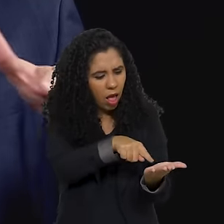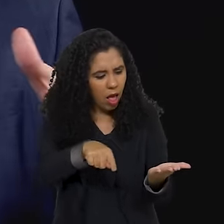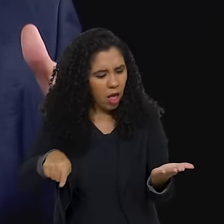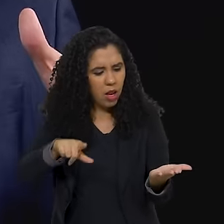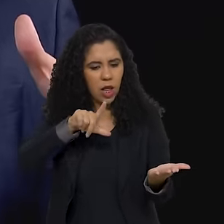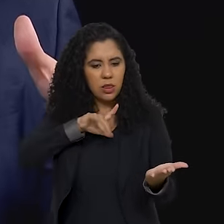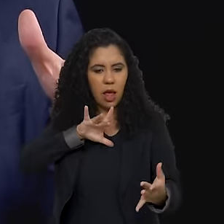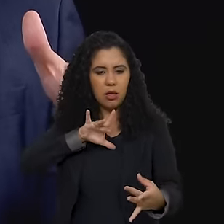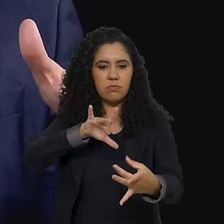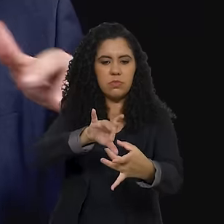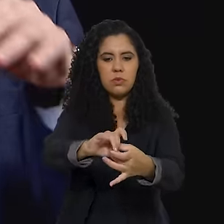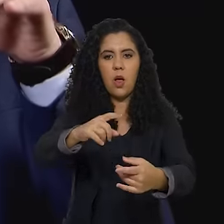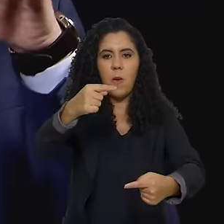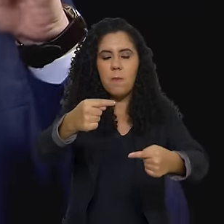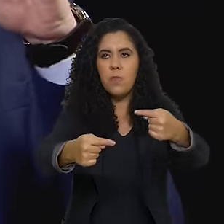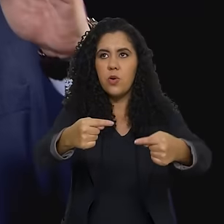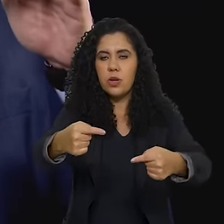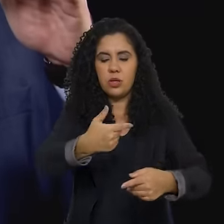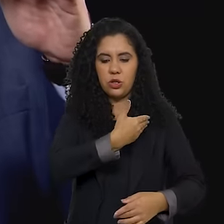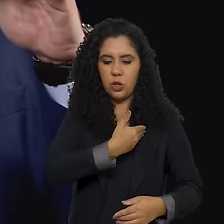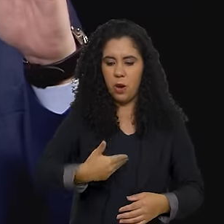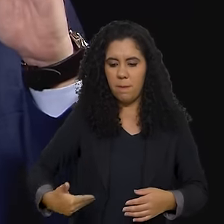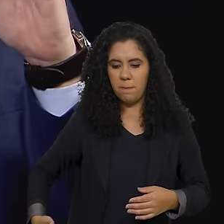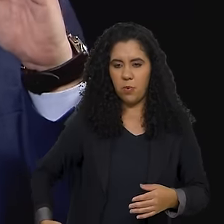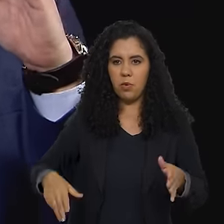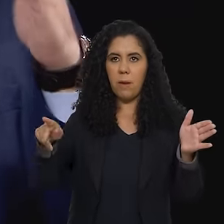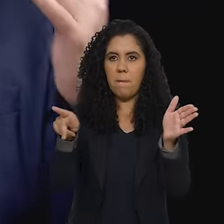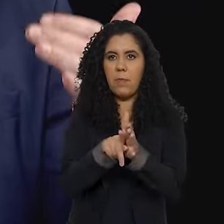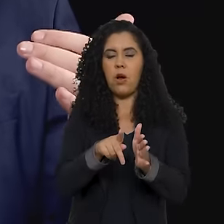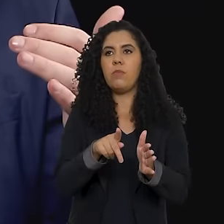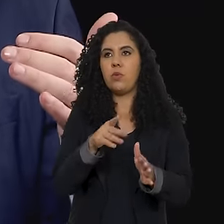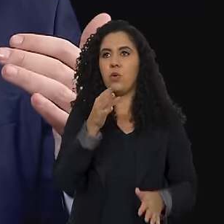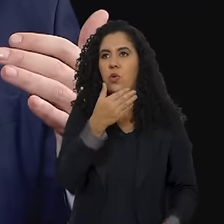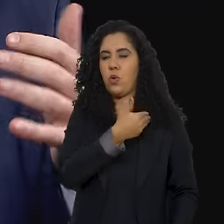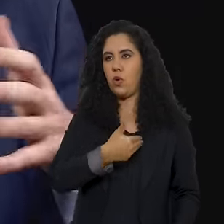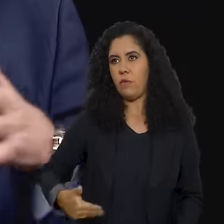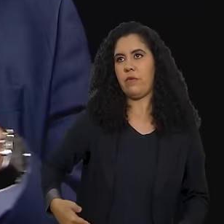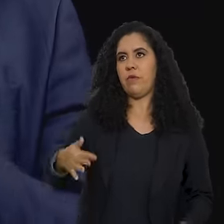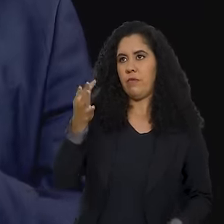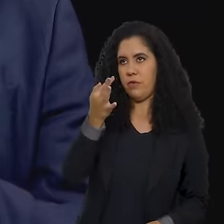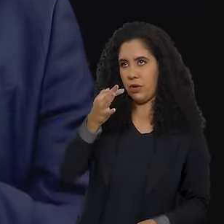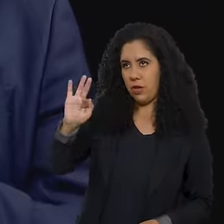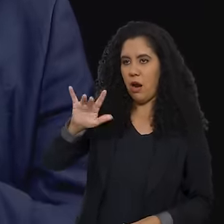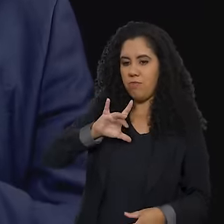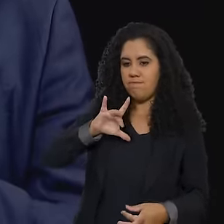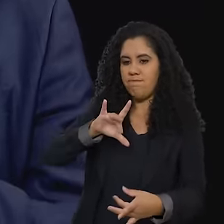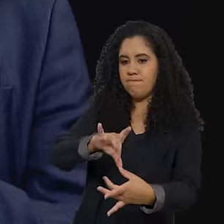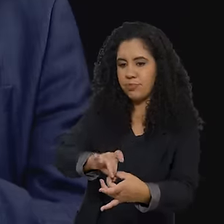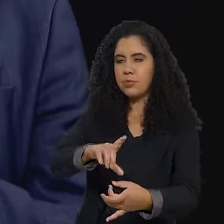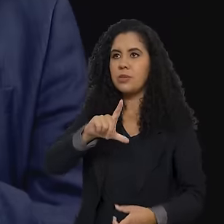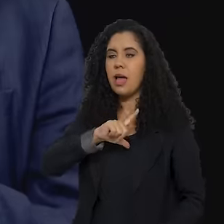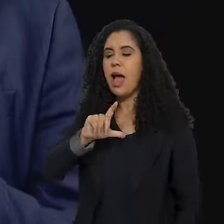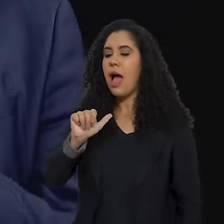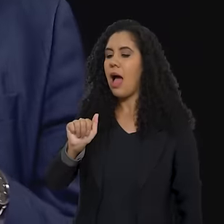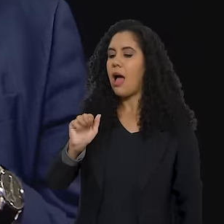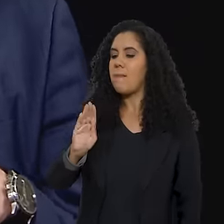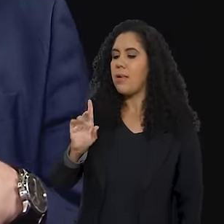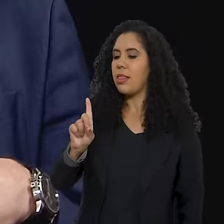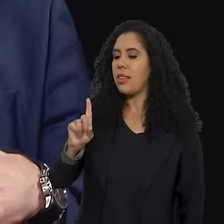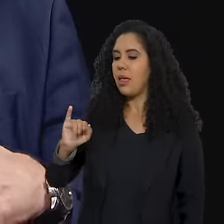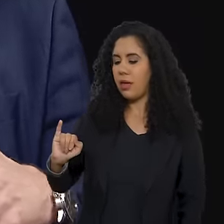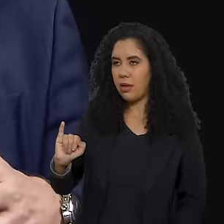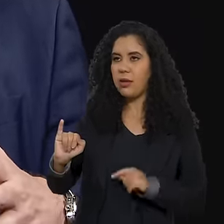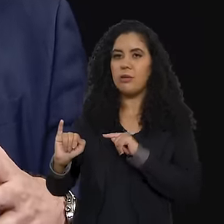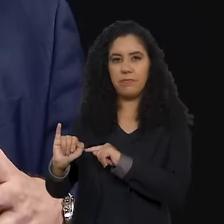as políticas públicas estruturantes do governo federal. A BDI, e essa é